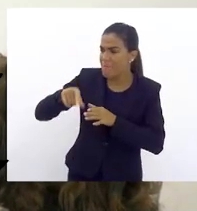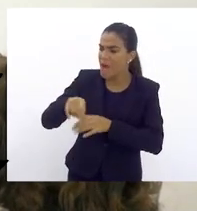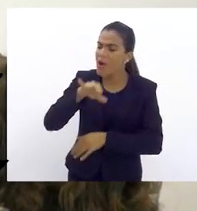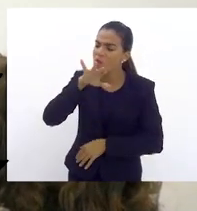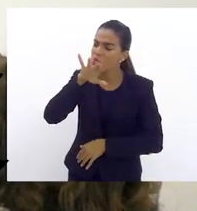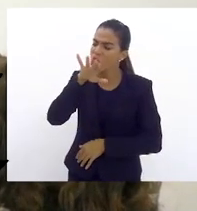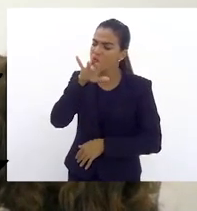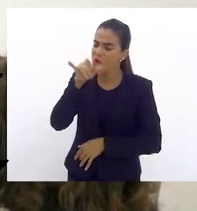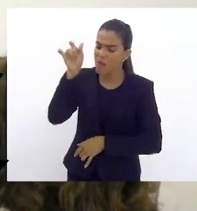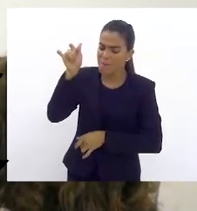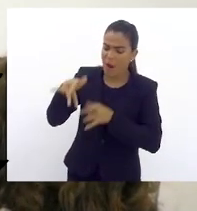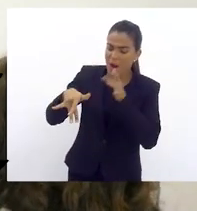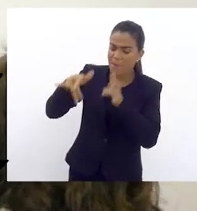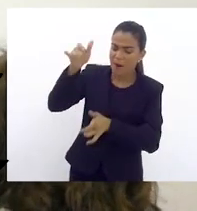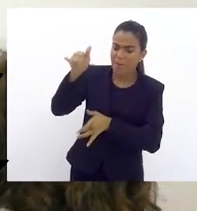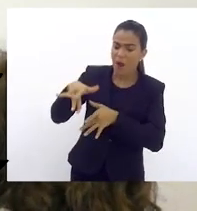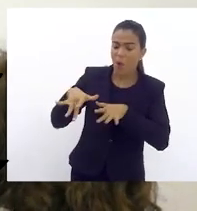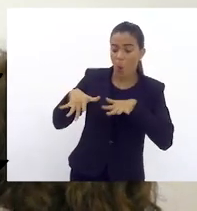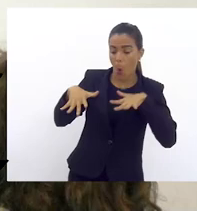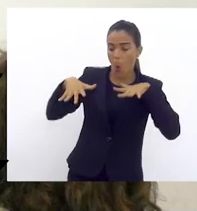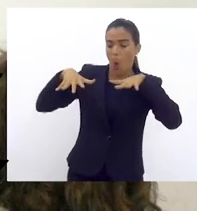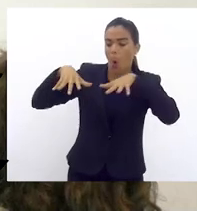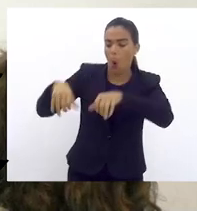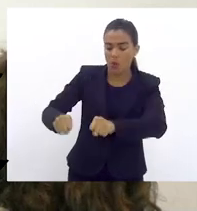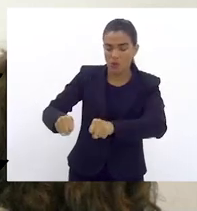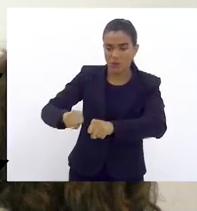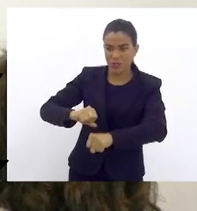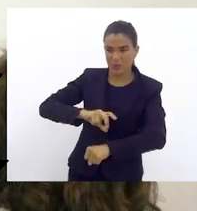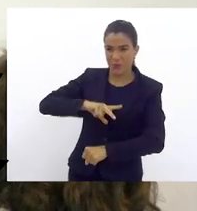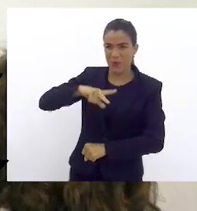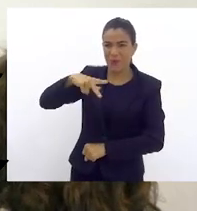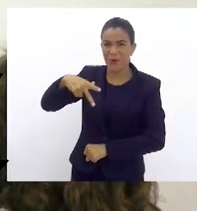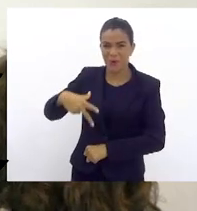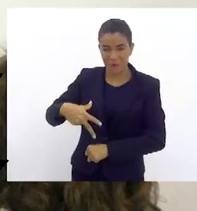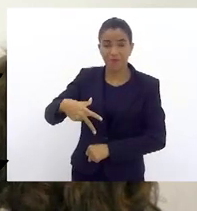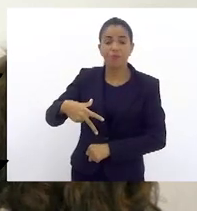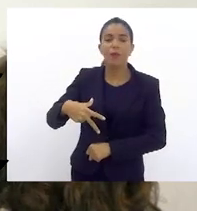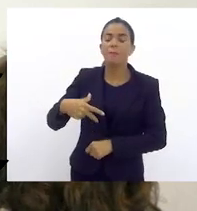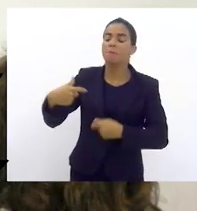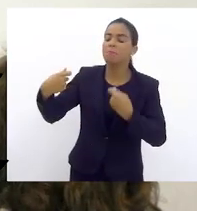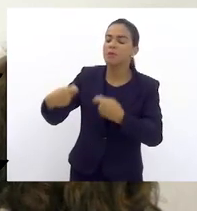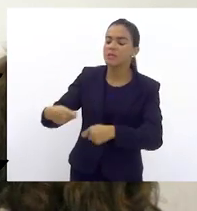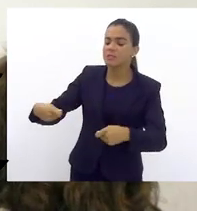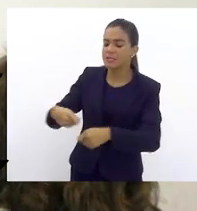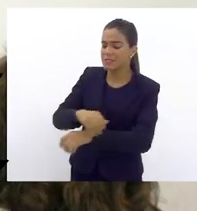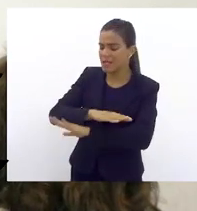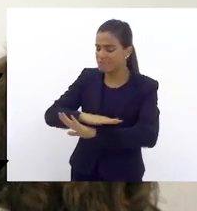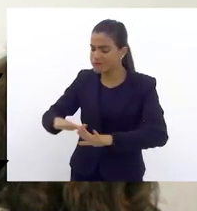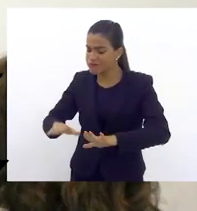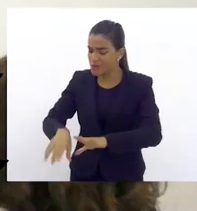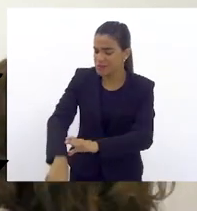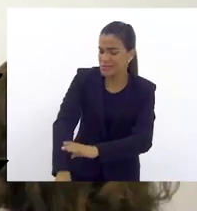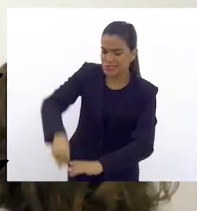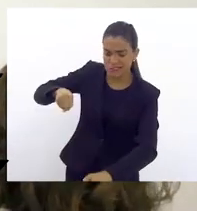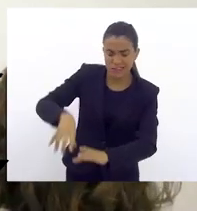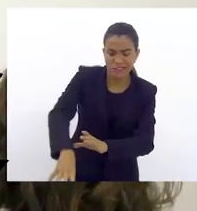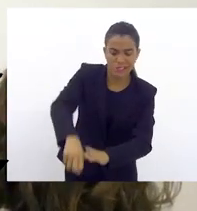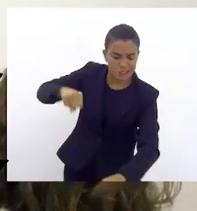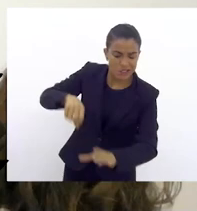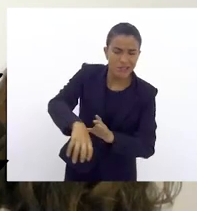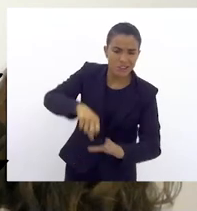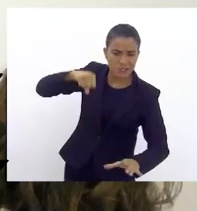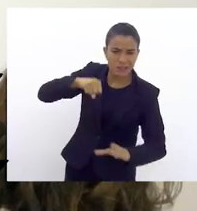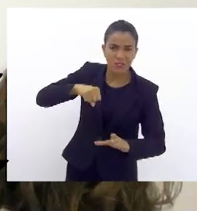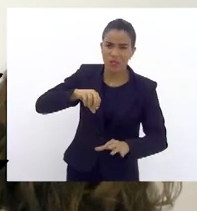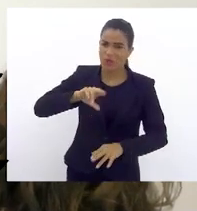deixada pelo colonizador precisa ser exterminada não é fácil